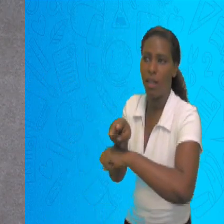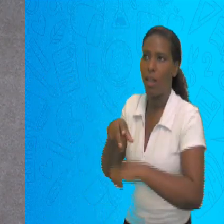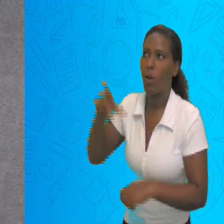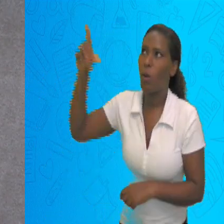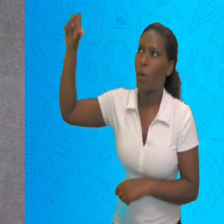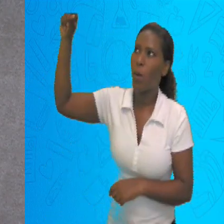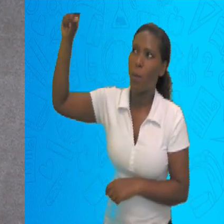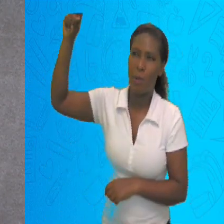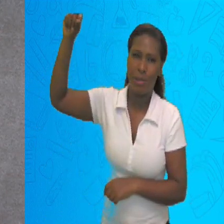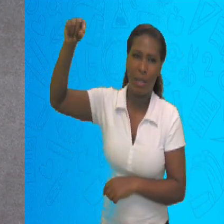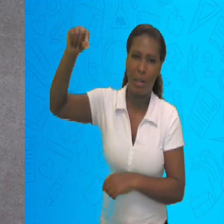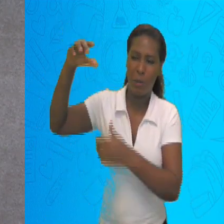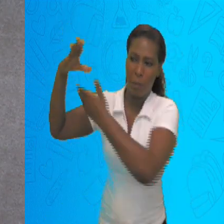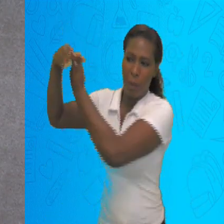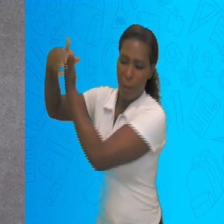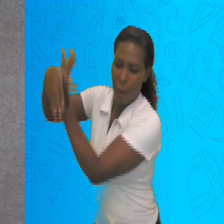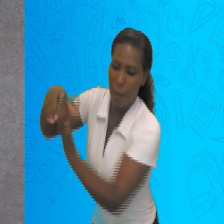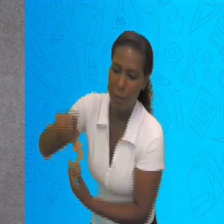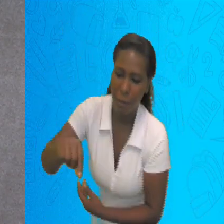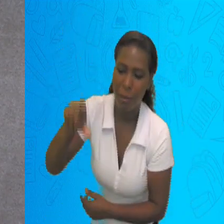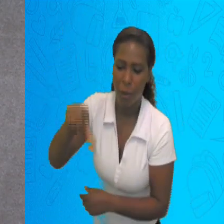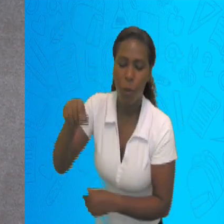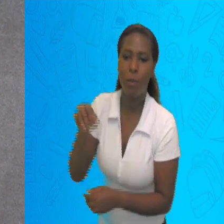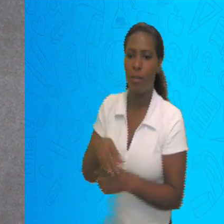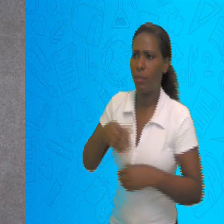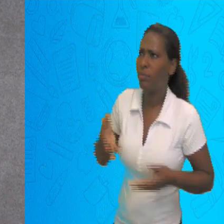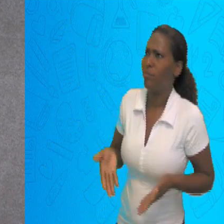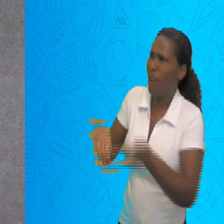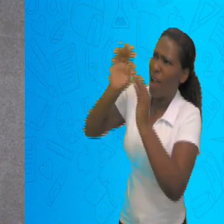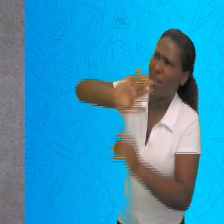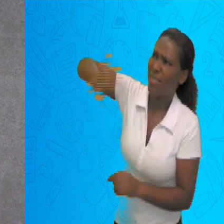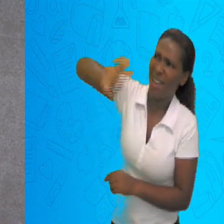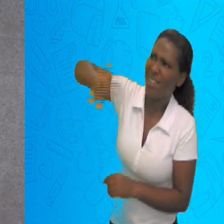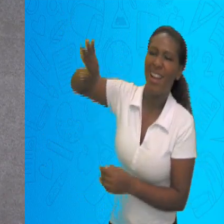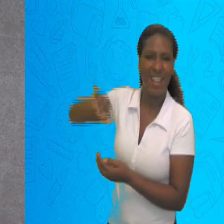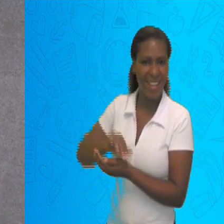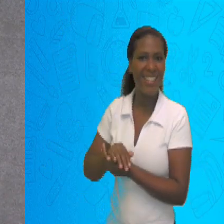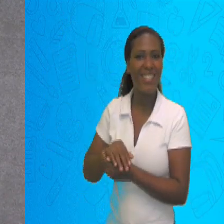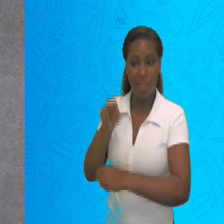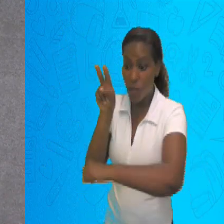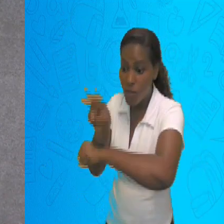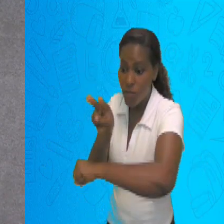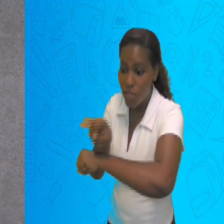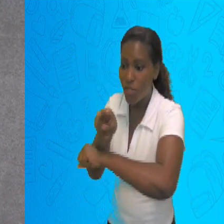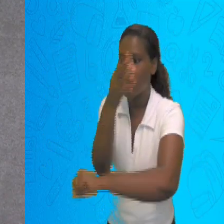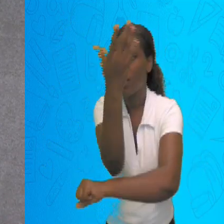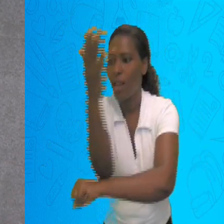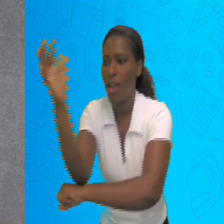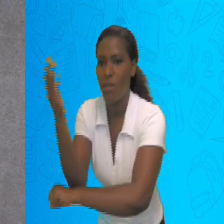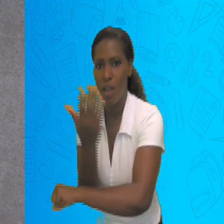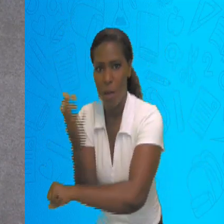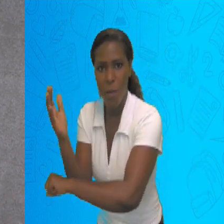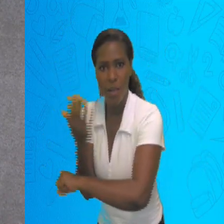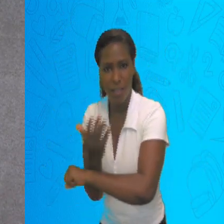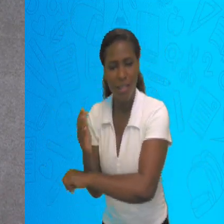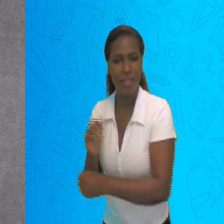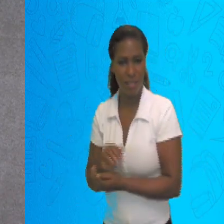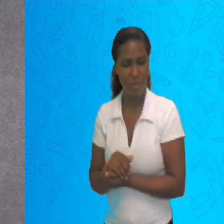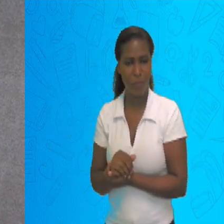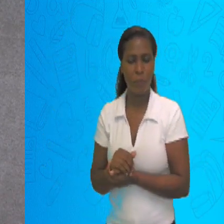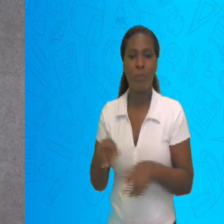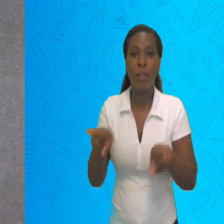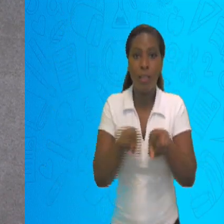elas. As meninas adolescentes ajudavam a cuidar das crianças mais novas. Os